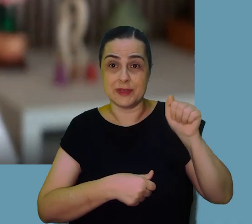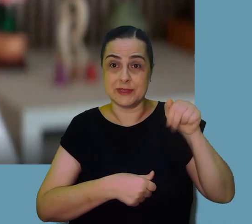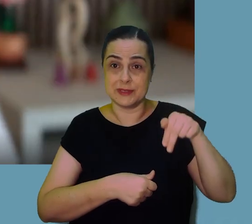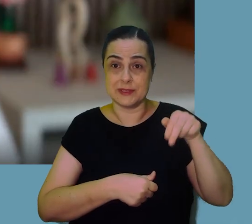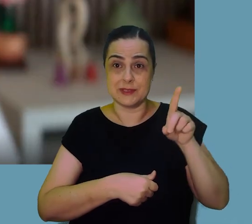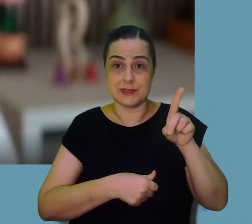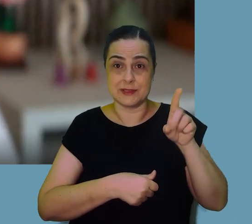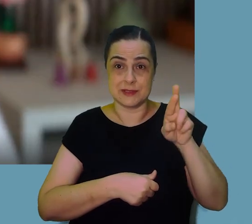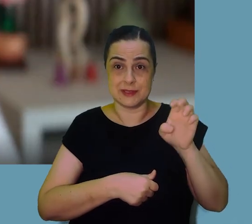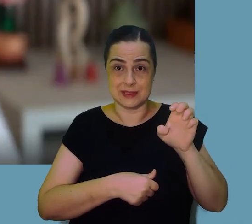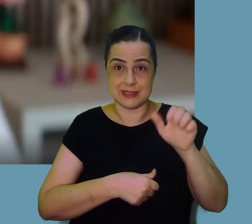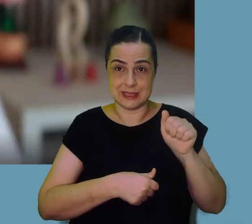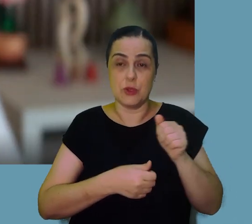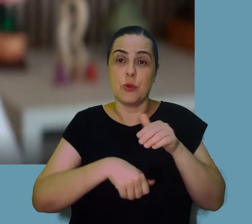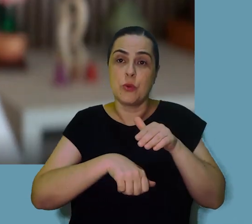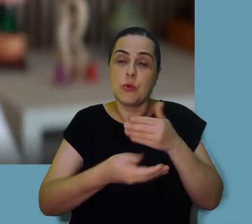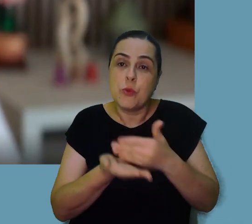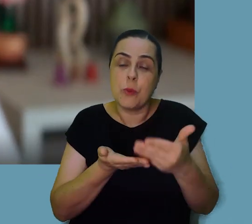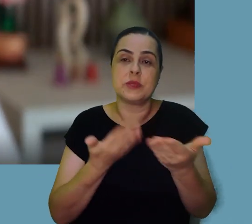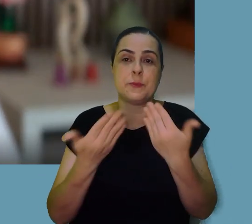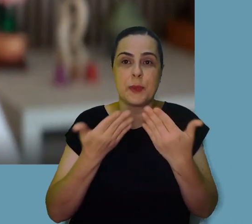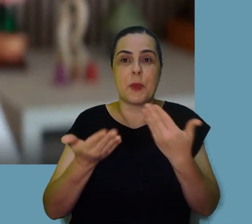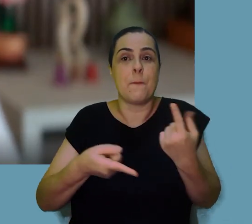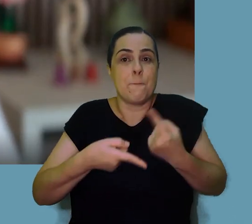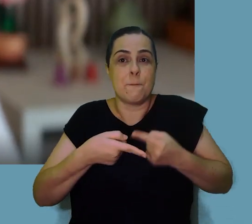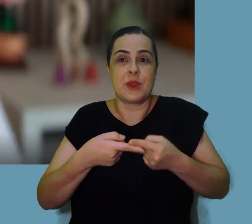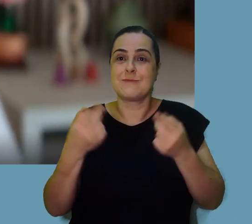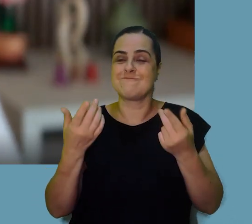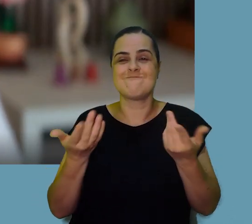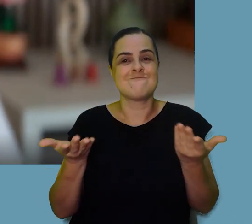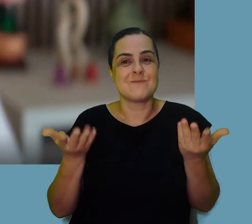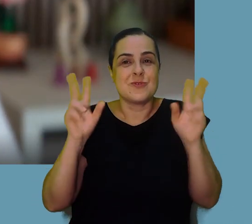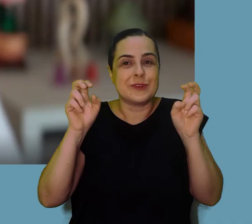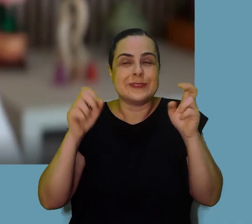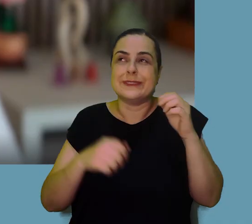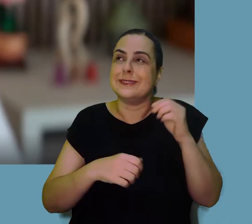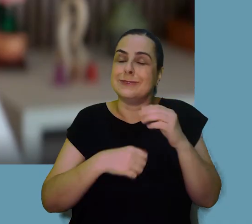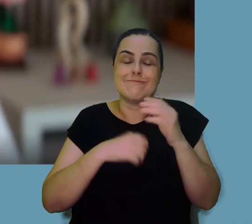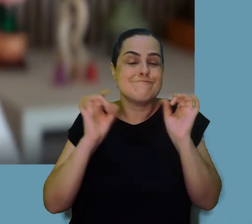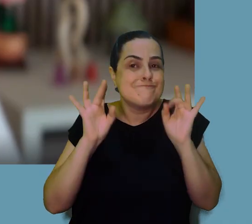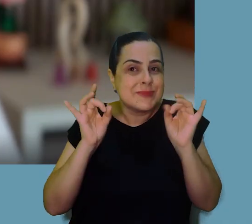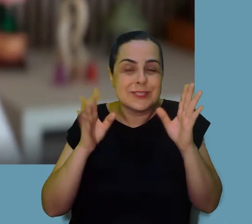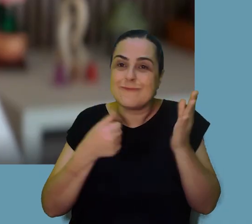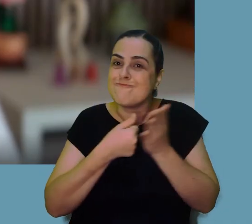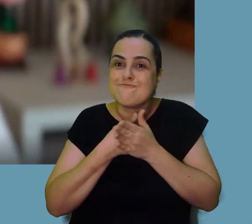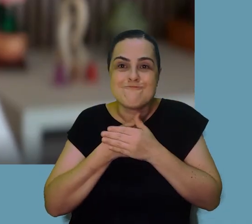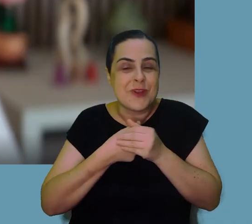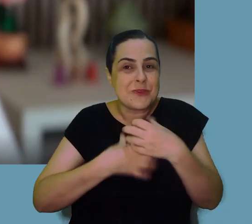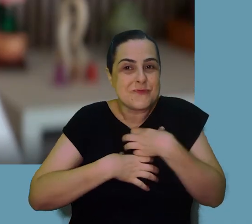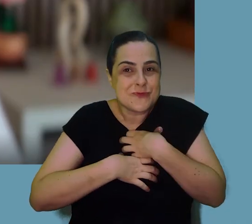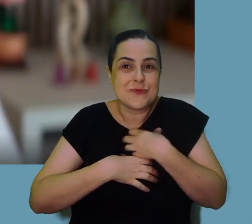Deia introduzir aqui nosso papo, que é um papo que eu tenho muito carinho, que eu acho que vai ser um tema